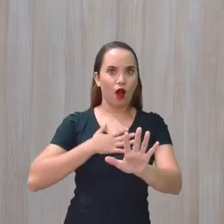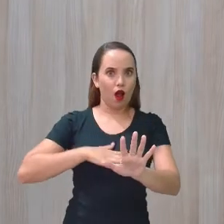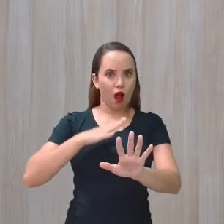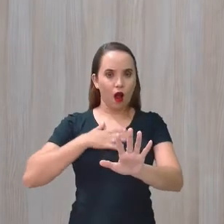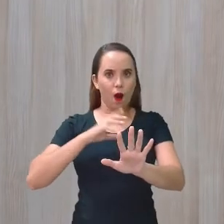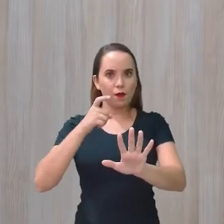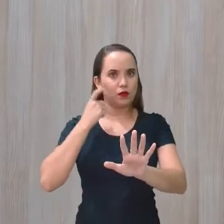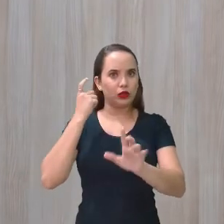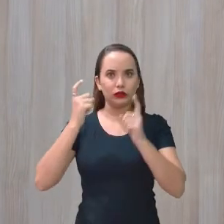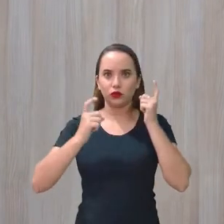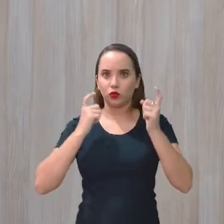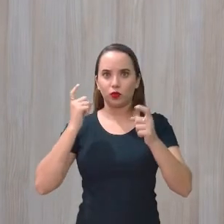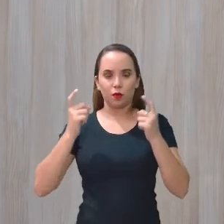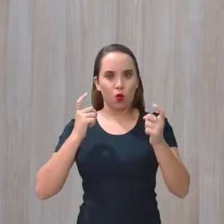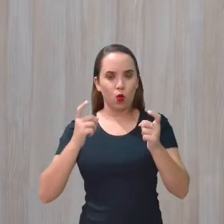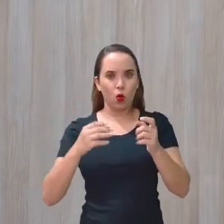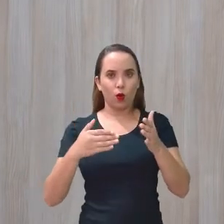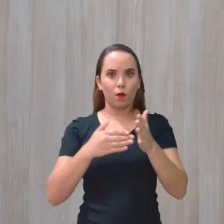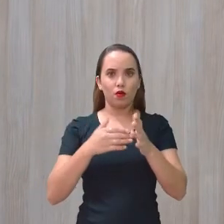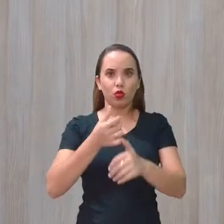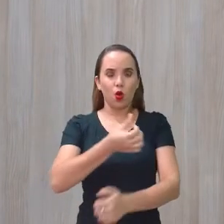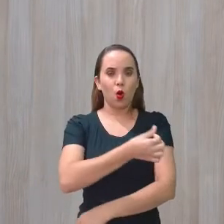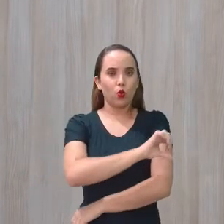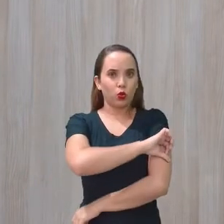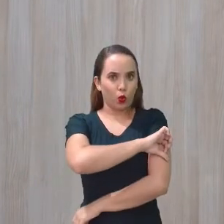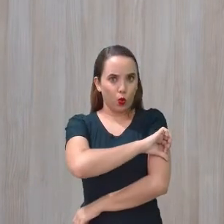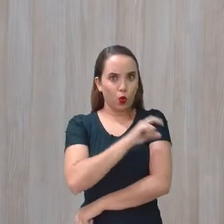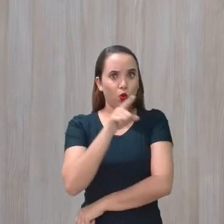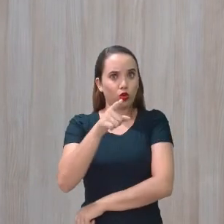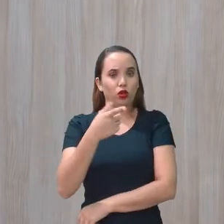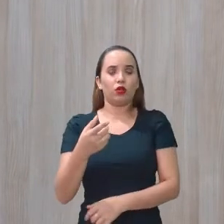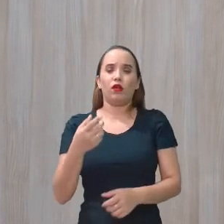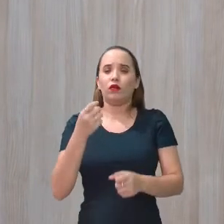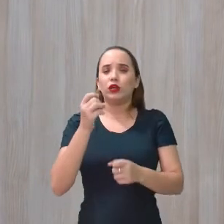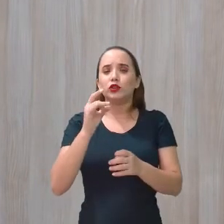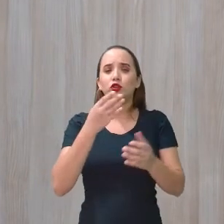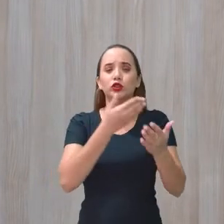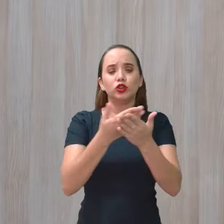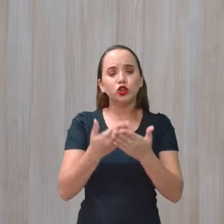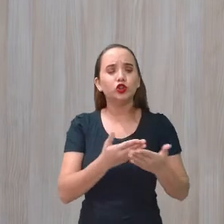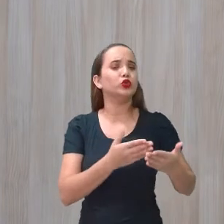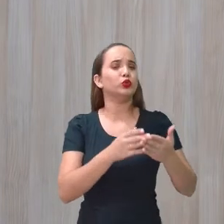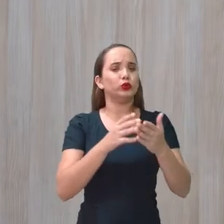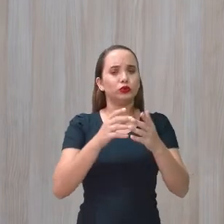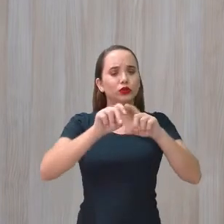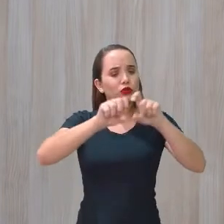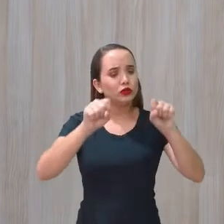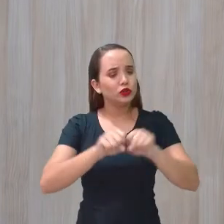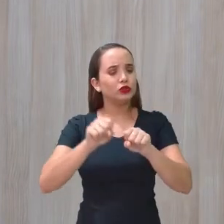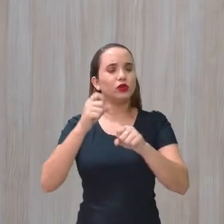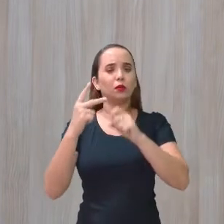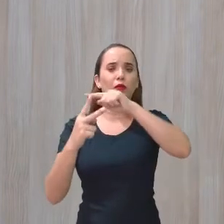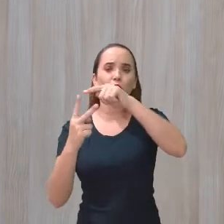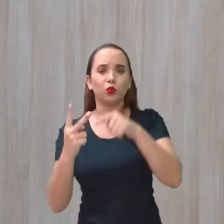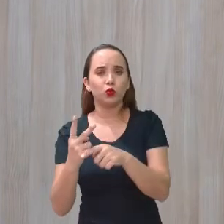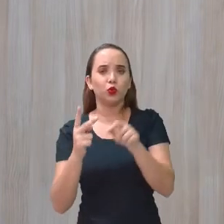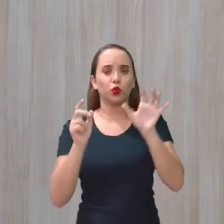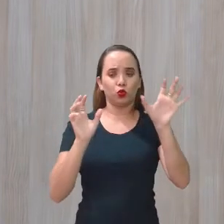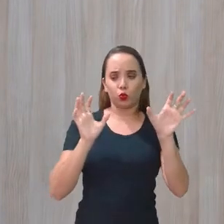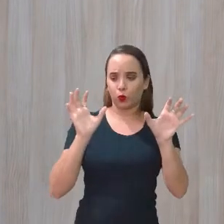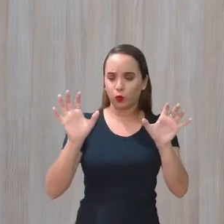porque até o 9º ano, de maneira geral, você vai estudar apenas sistemas de equações com 2 equações e 2